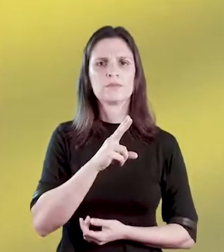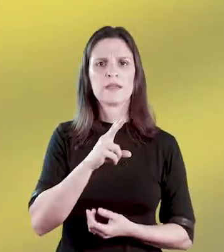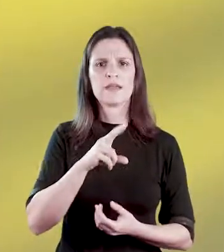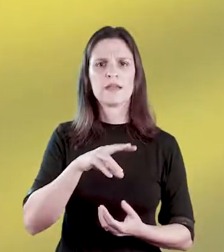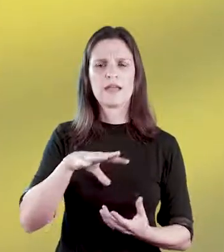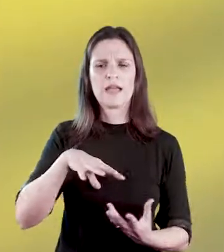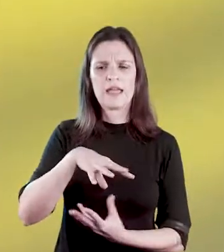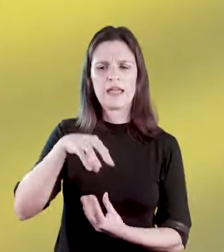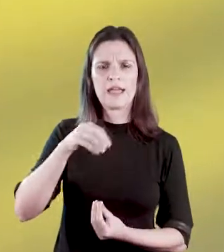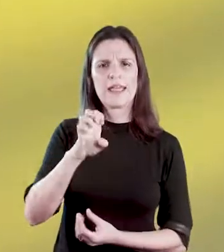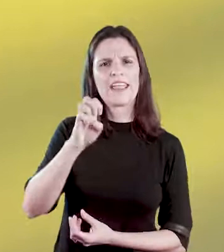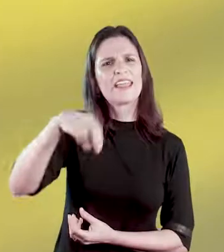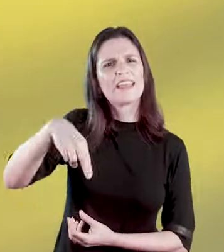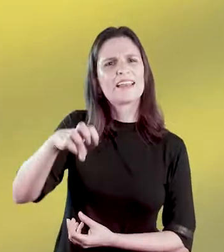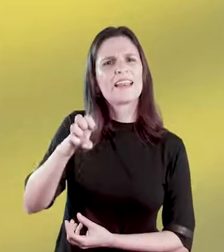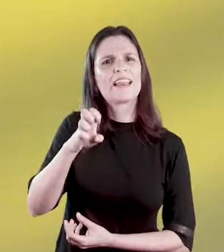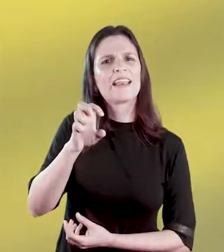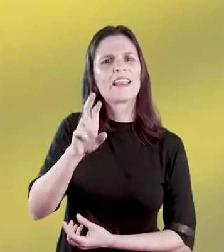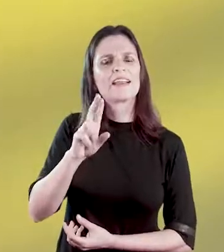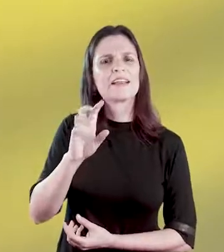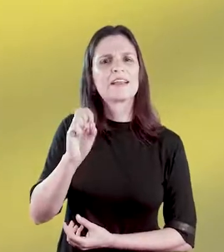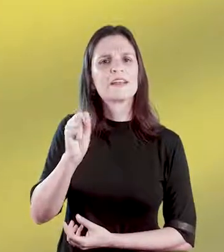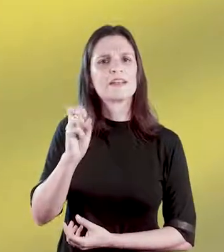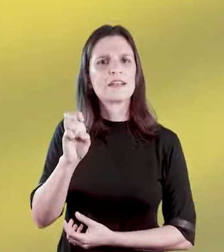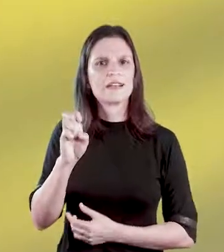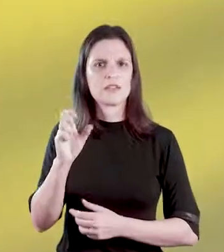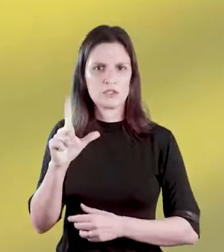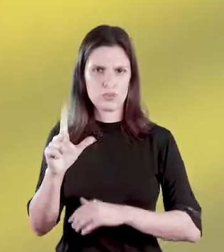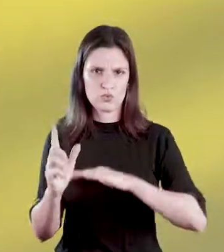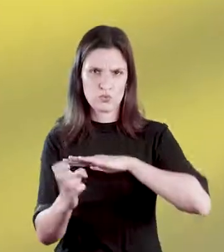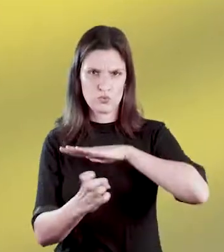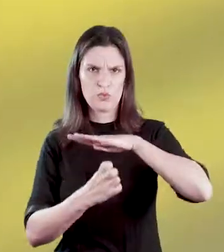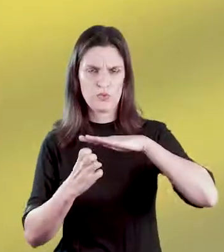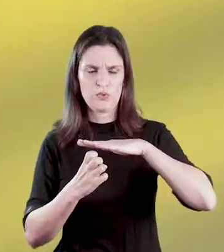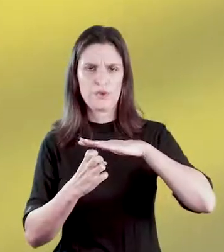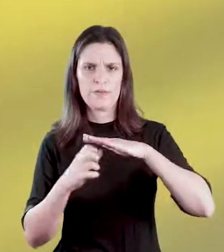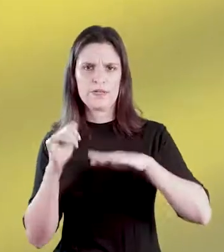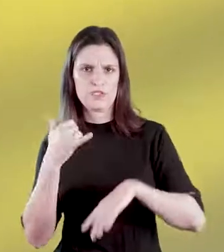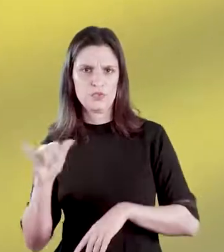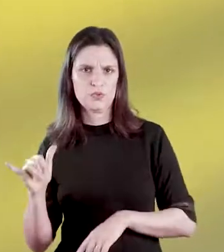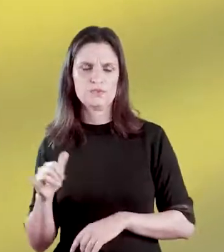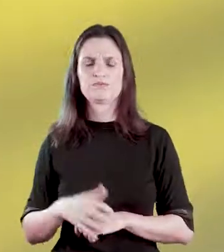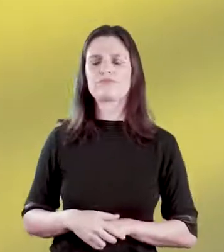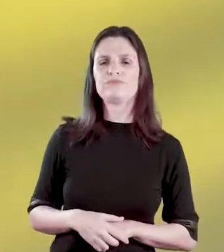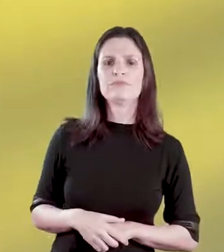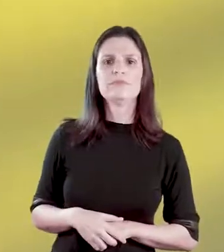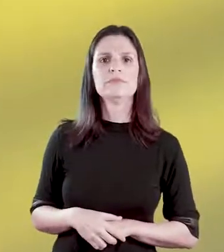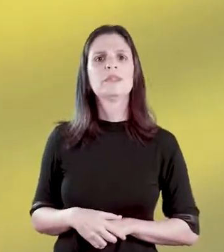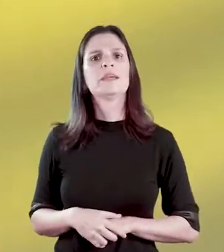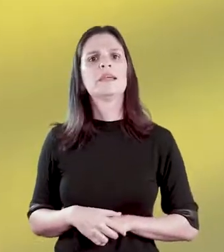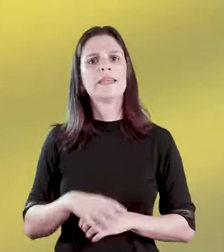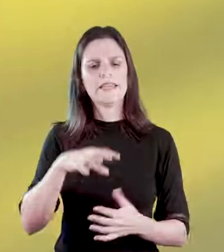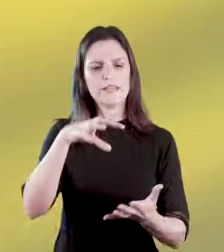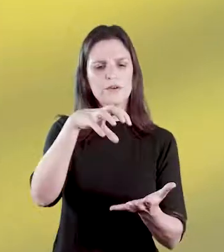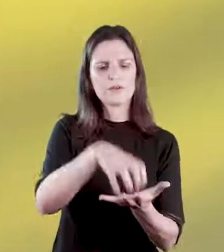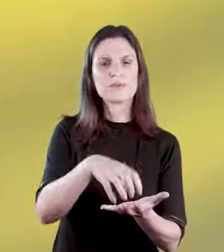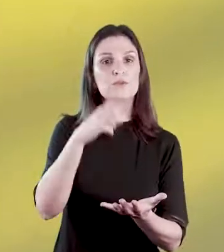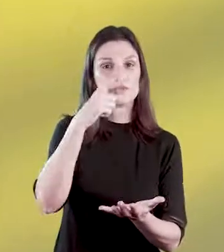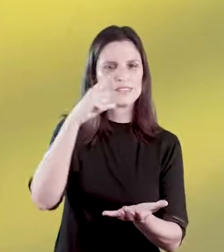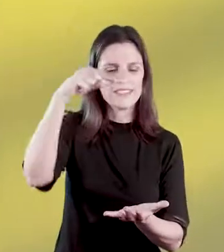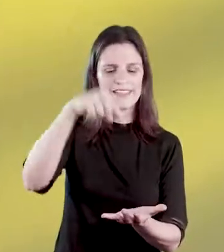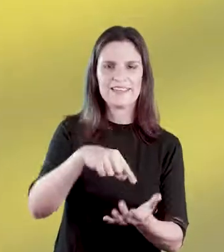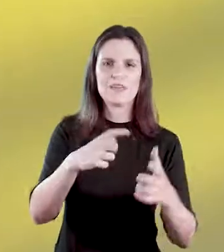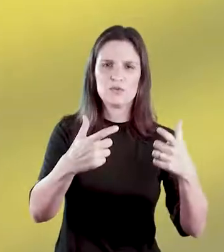Energisa a enersul Aliás na época da enersul aonde é o centro de 12 vozes ali para mim foi uma experiência ímpar